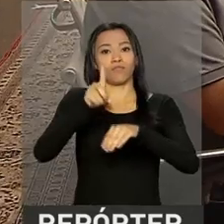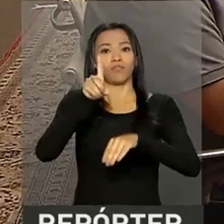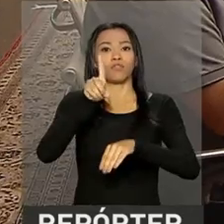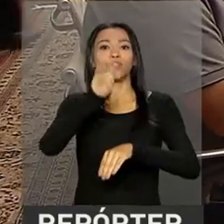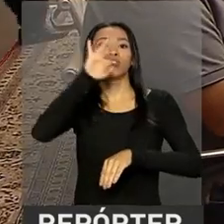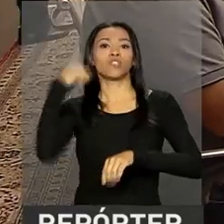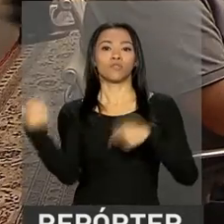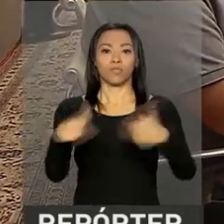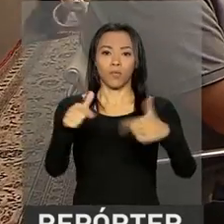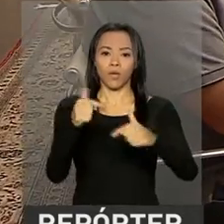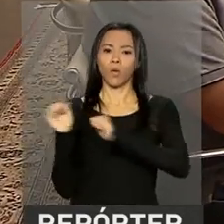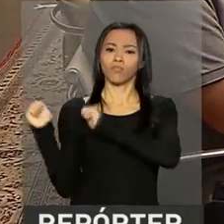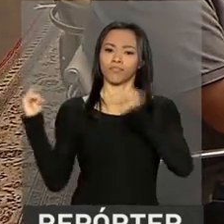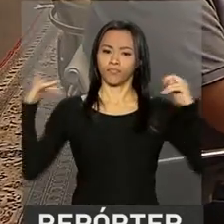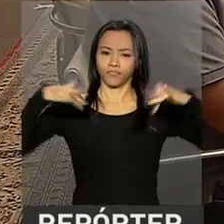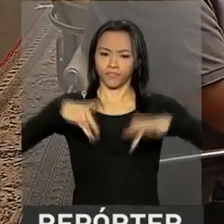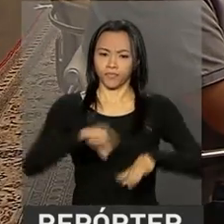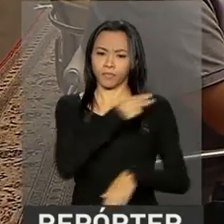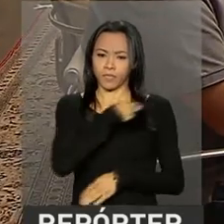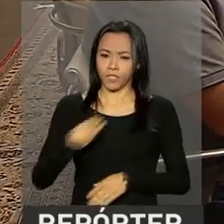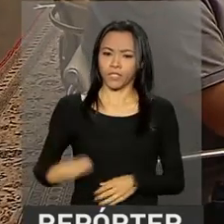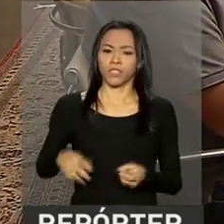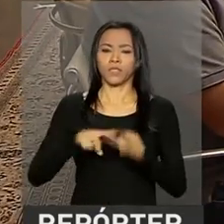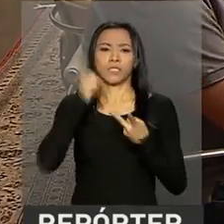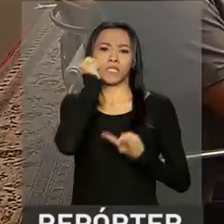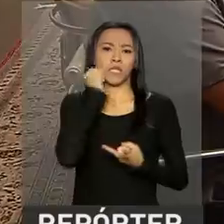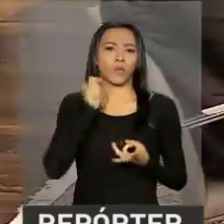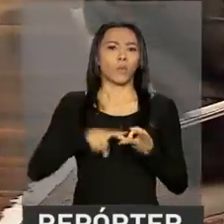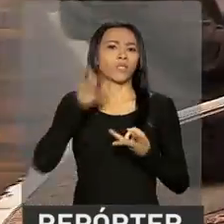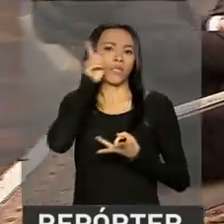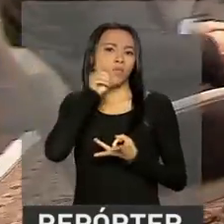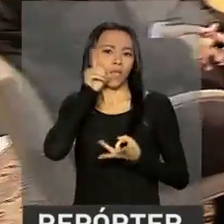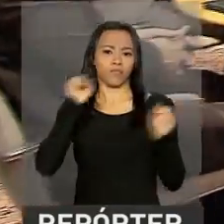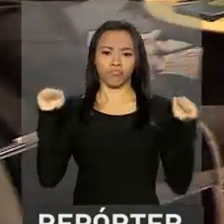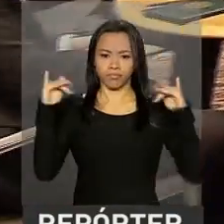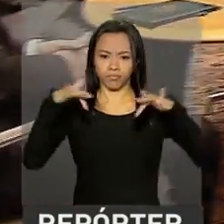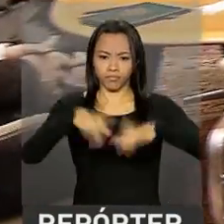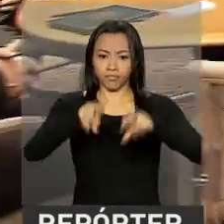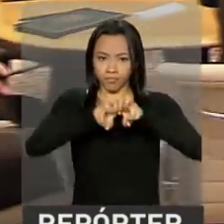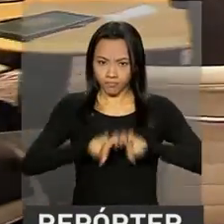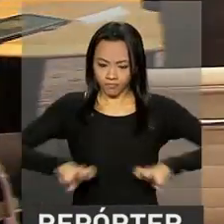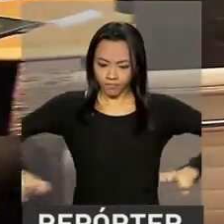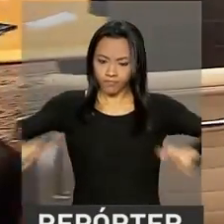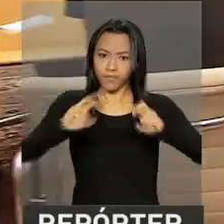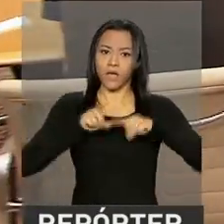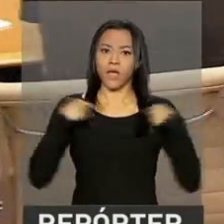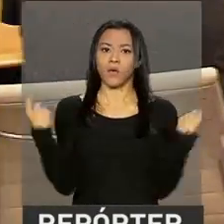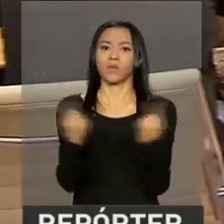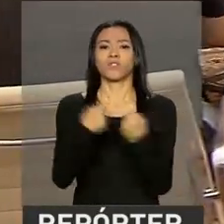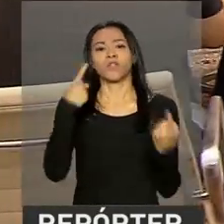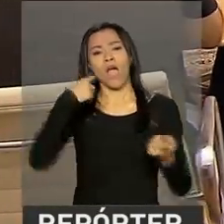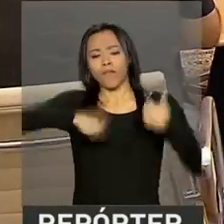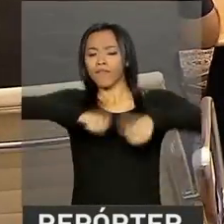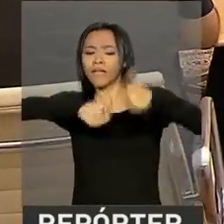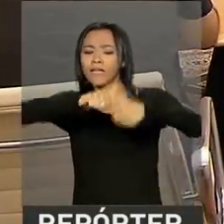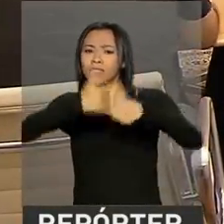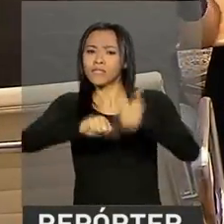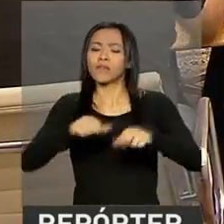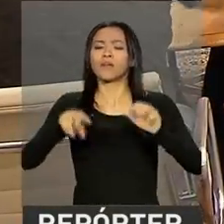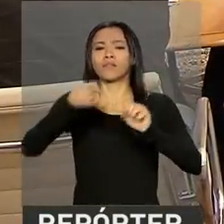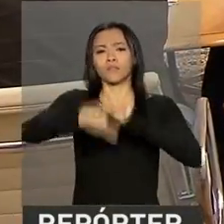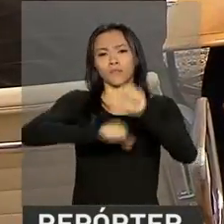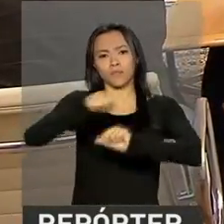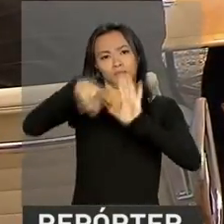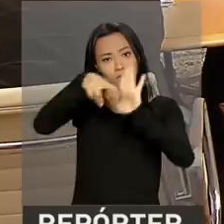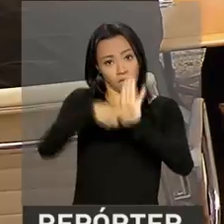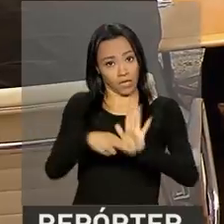ministros senadores e deputados esvaziaram a aprovação da reforma trabalhista no plenário da câmara na semana passada